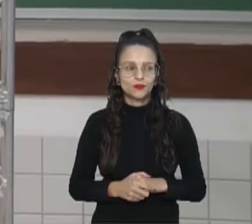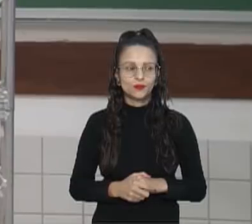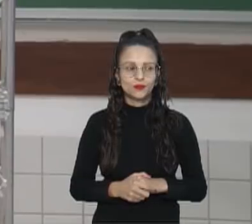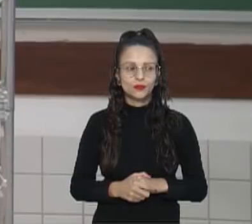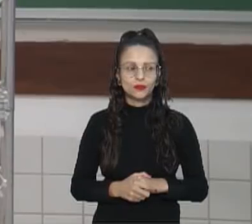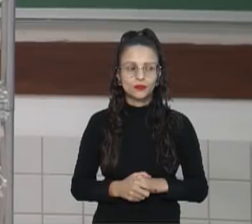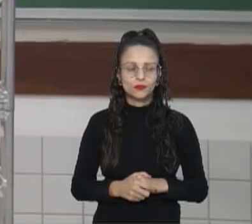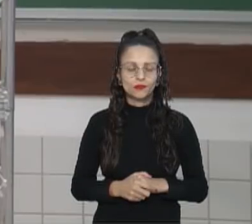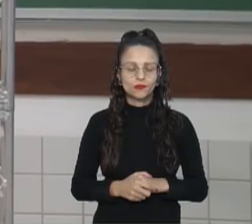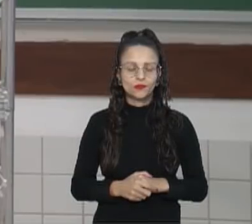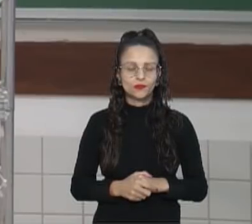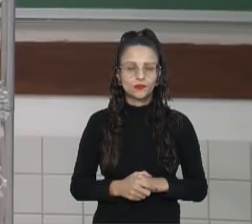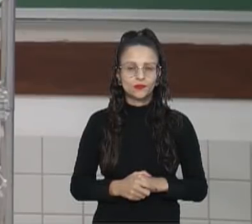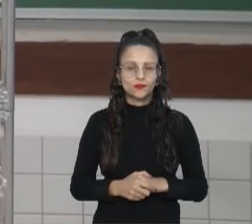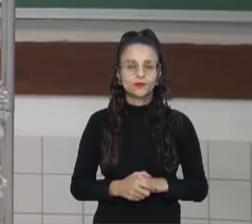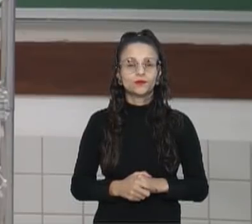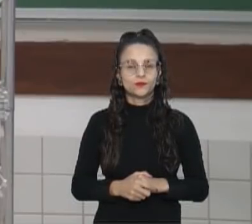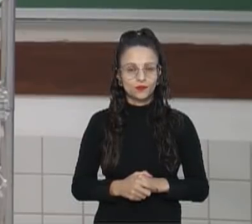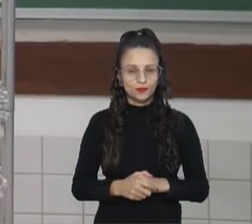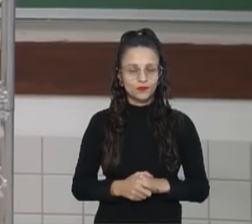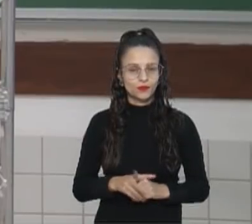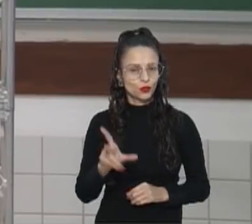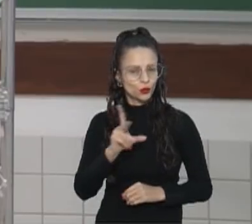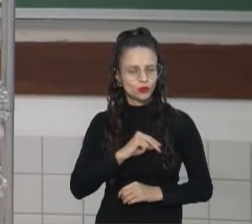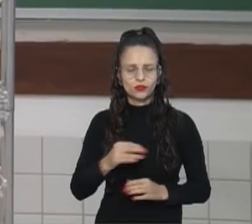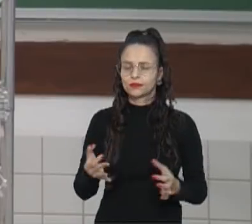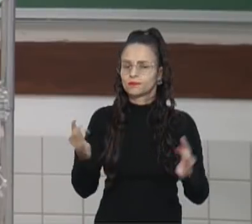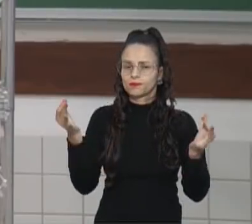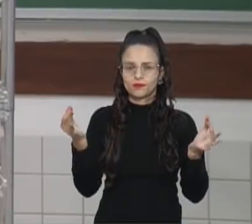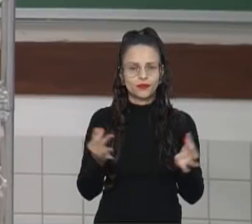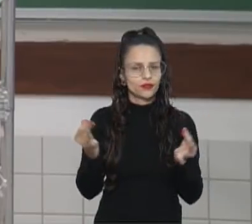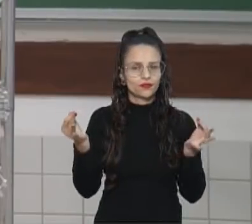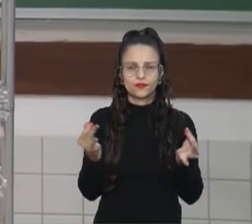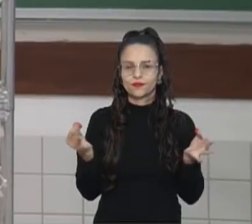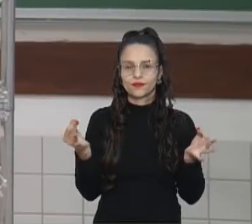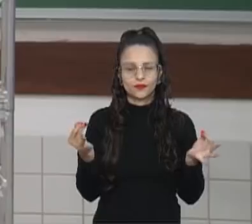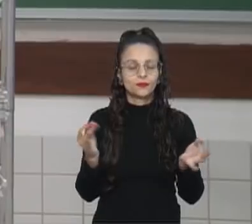Deixa eu chegar aqui na escala. Nossa, perfeita fita.